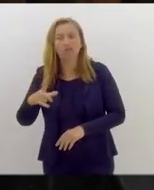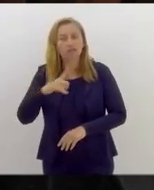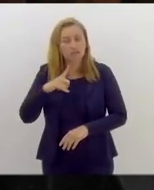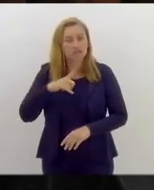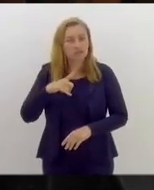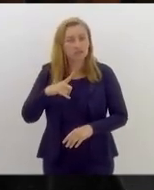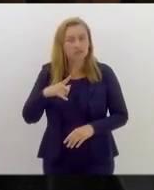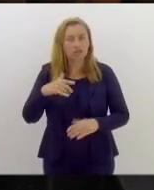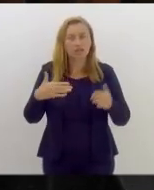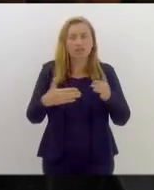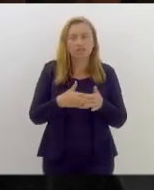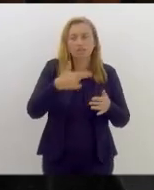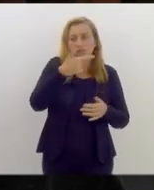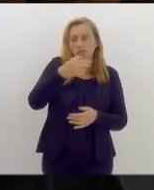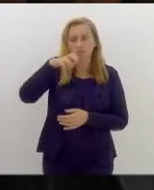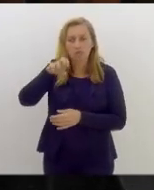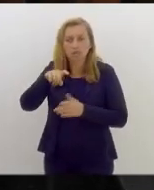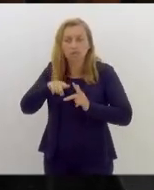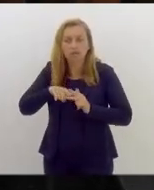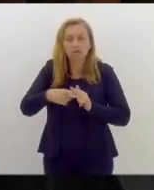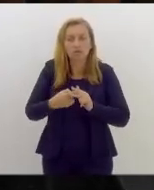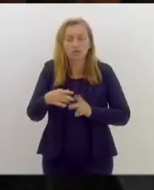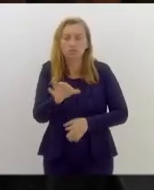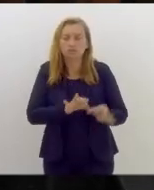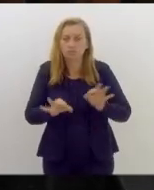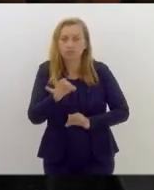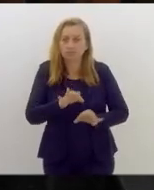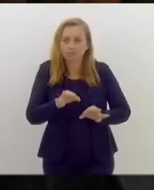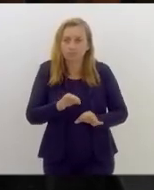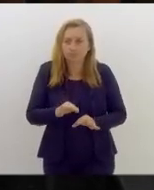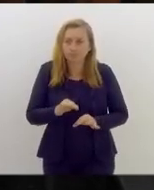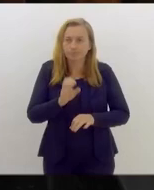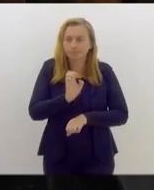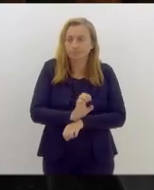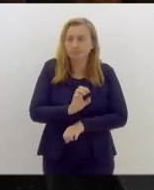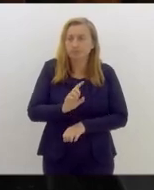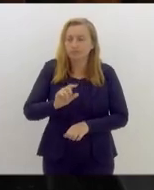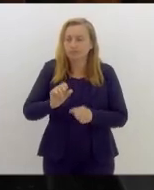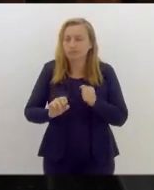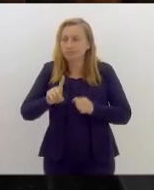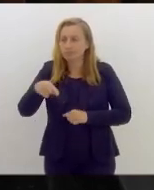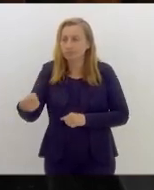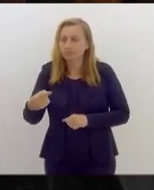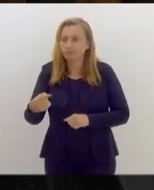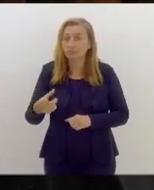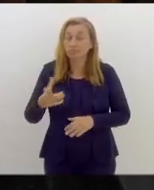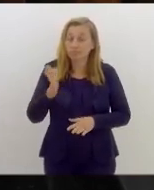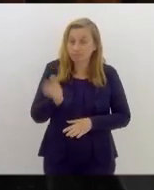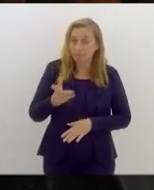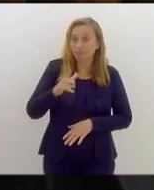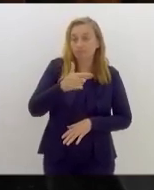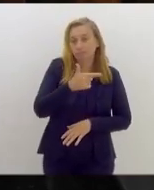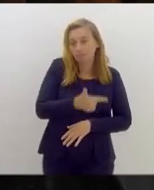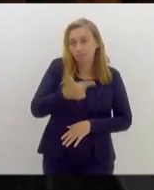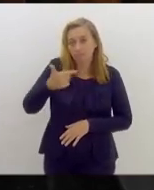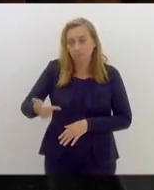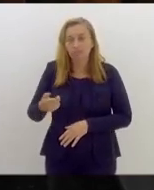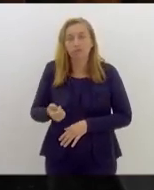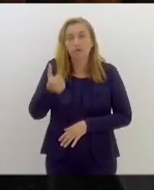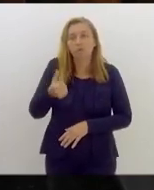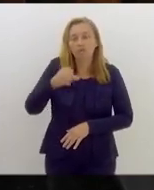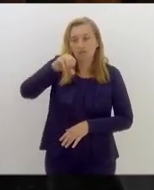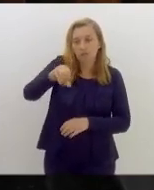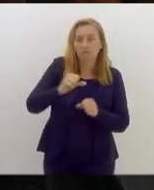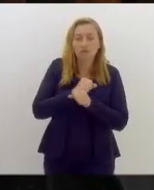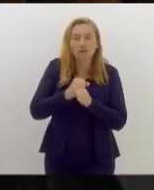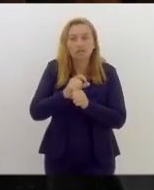2015, para atualizar o seu Plano Estadual de Educação ou fazer outro. Nós já estamos em 2022. É, de novo, quase 9 anos de